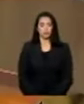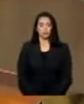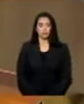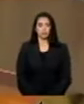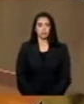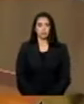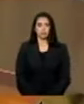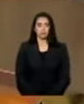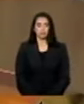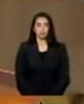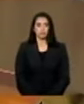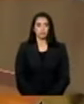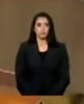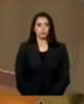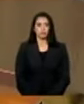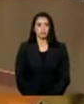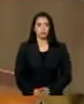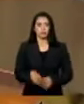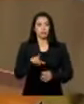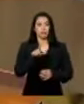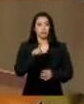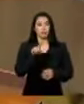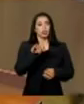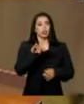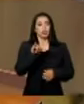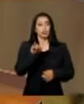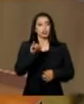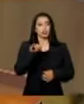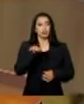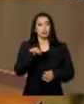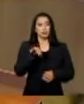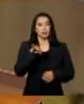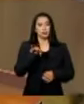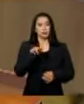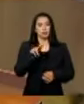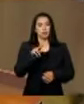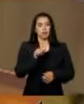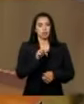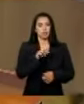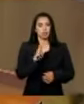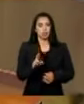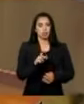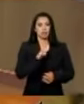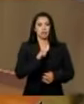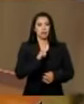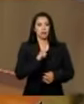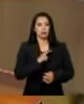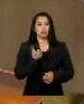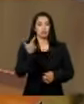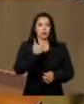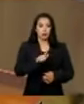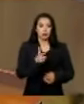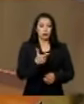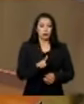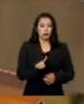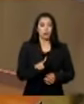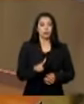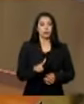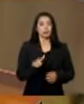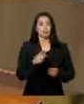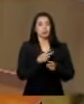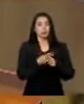Requereu liminarmente não fossem deflagradas novas execuções provisórias de sanção